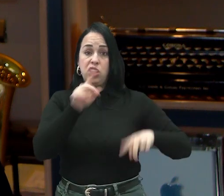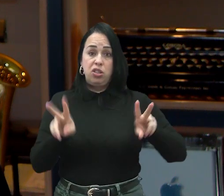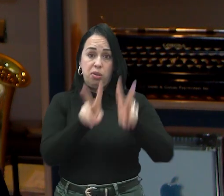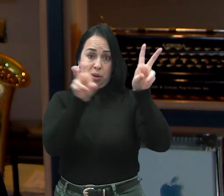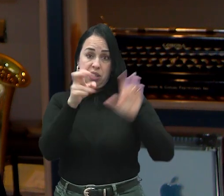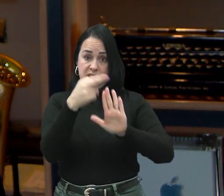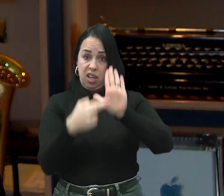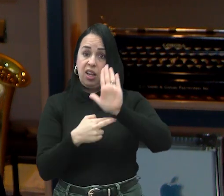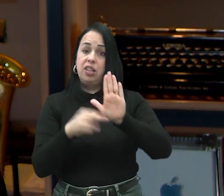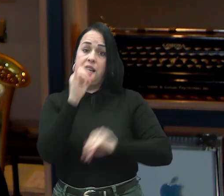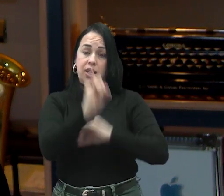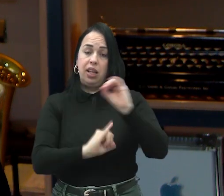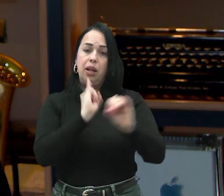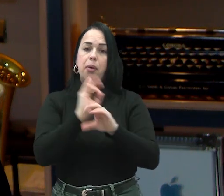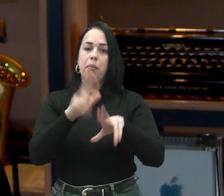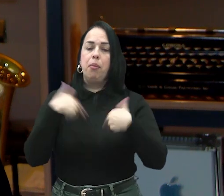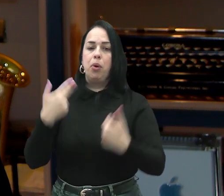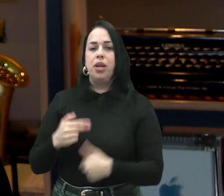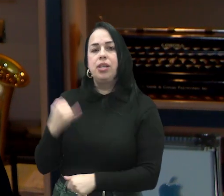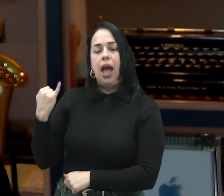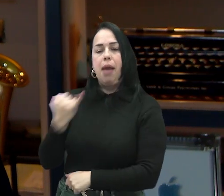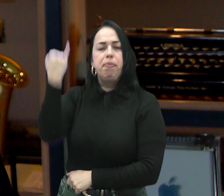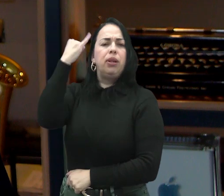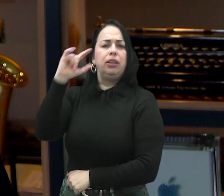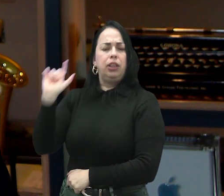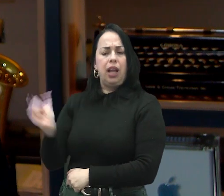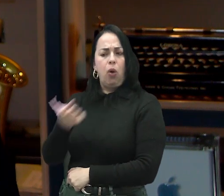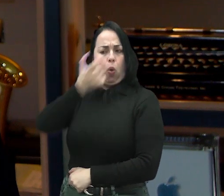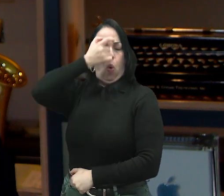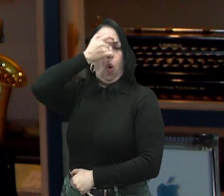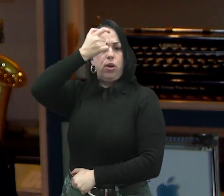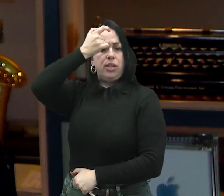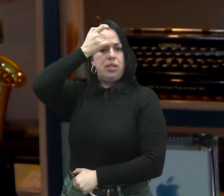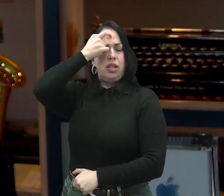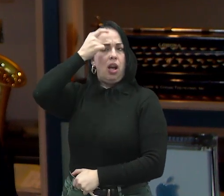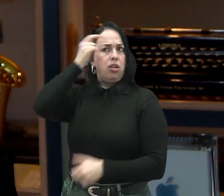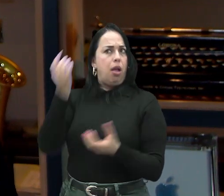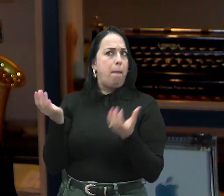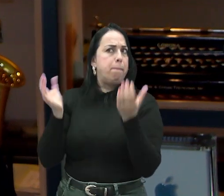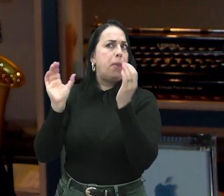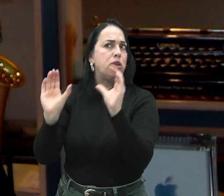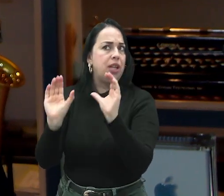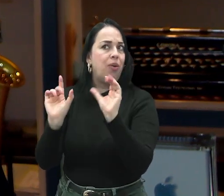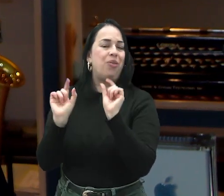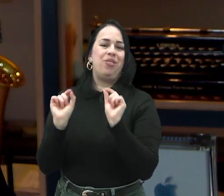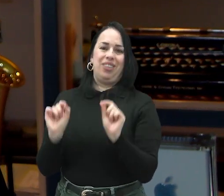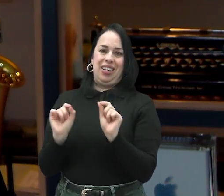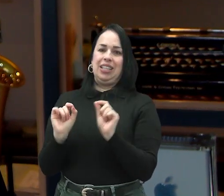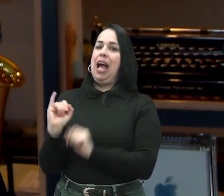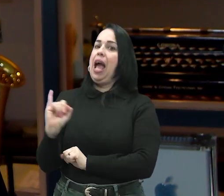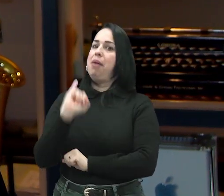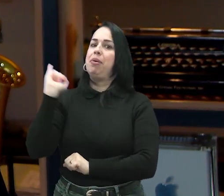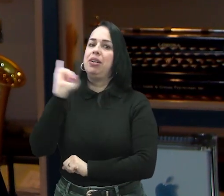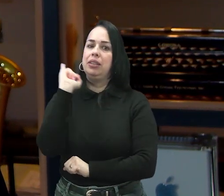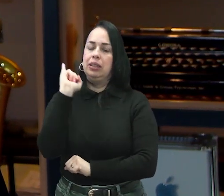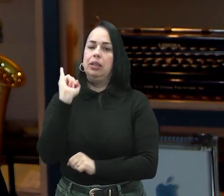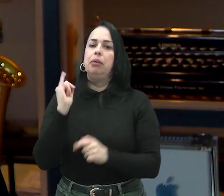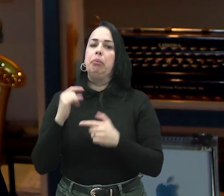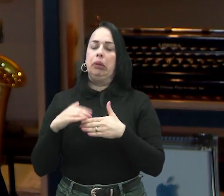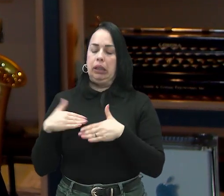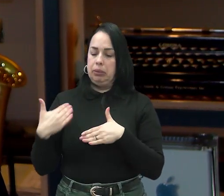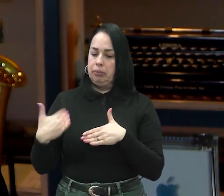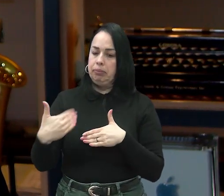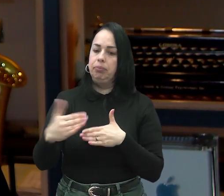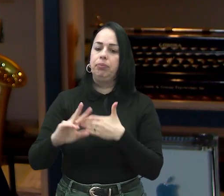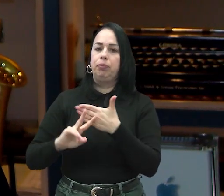Então é importante a pessoa ter consciência de como que ela usa a rede social. Isso é muito importante